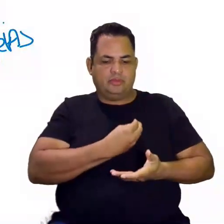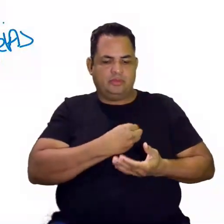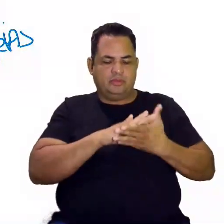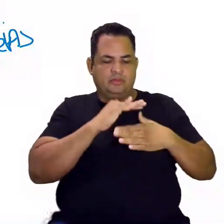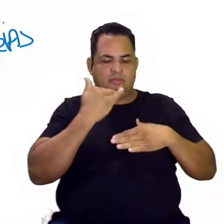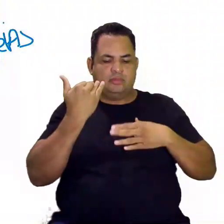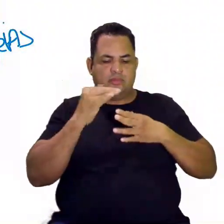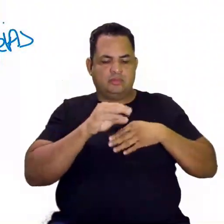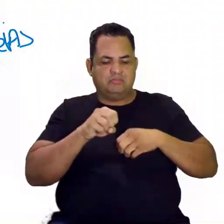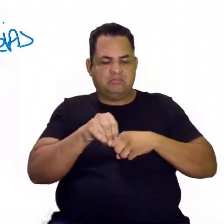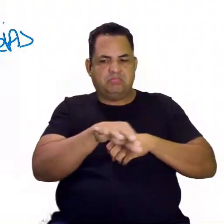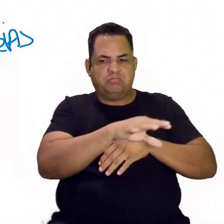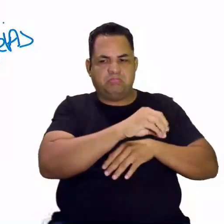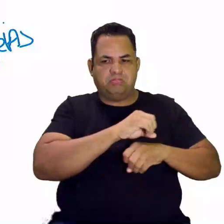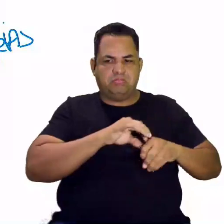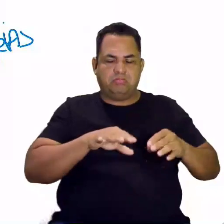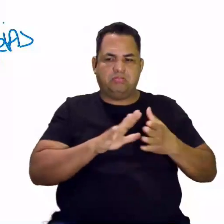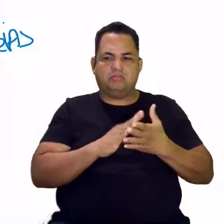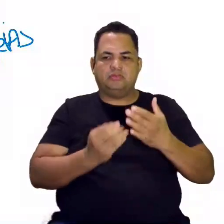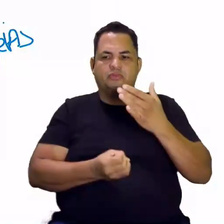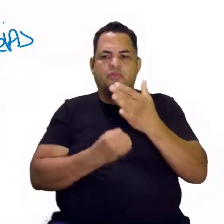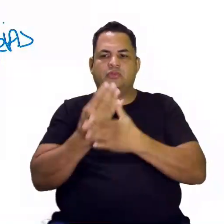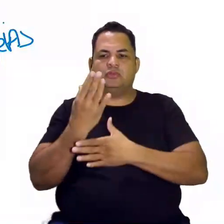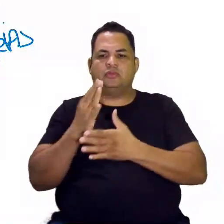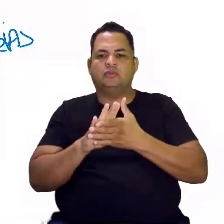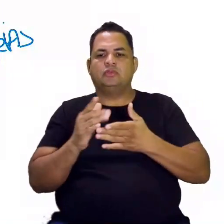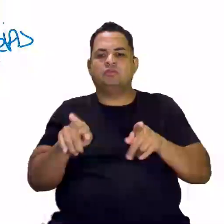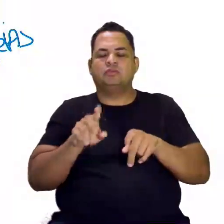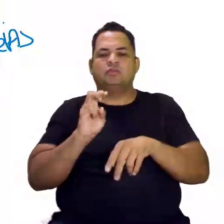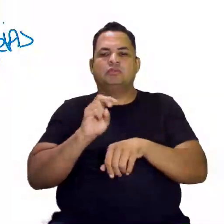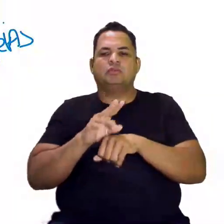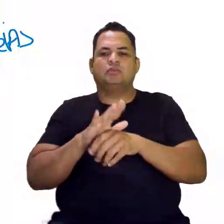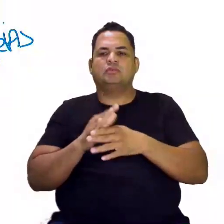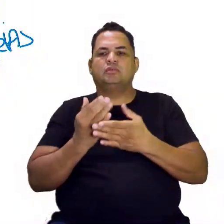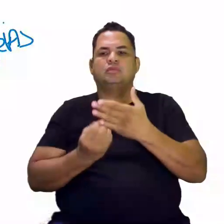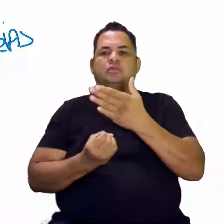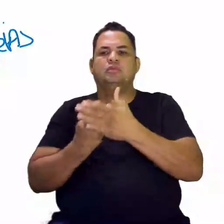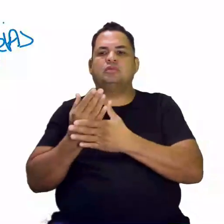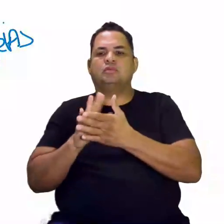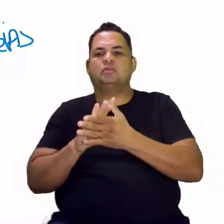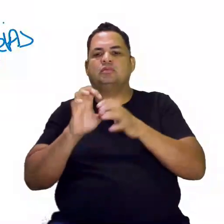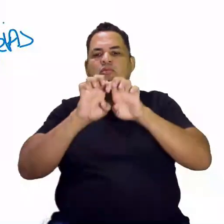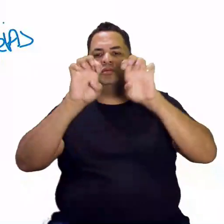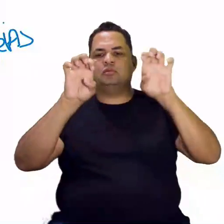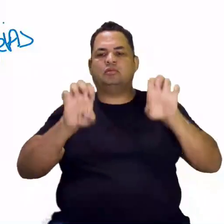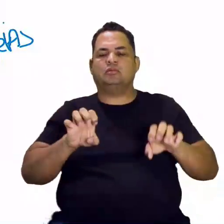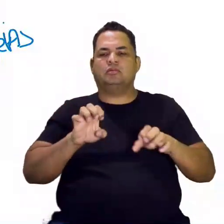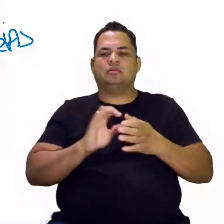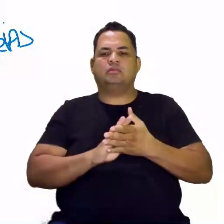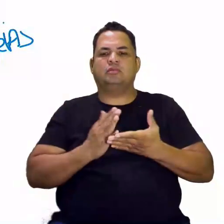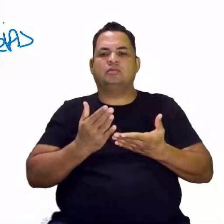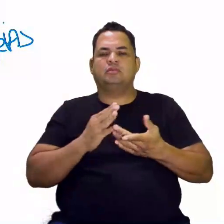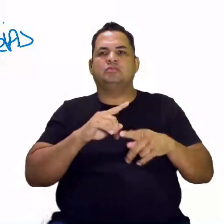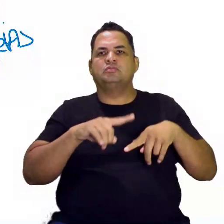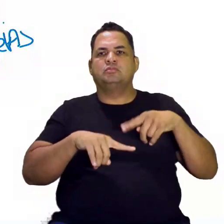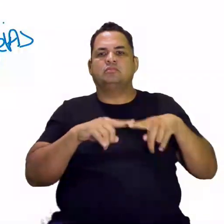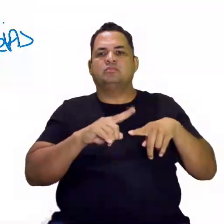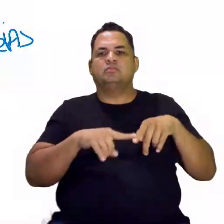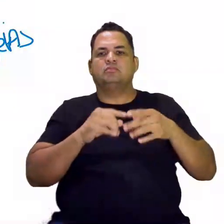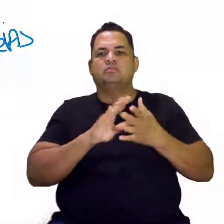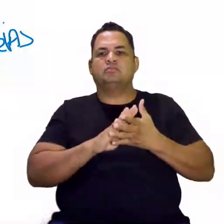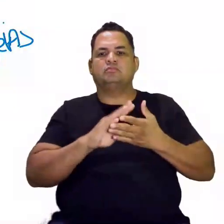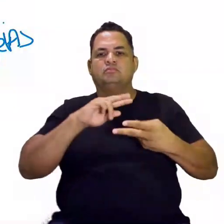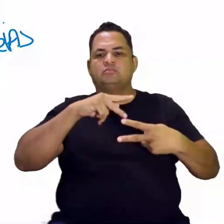morreram, ficaram vestígios e aí eles deram origem. Ou que esses vírus surgiram de estruturas ou elementos de material